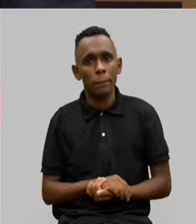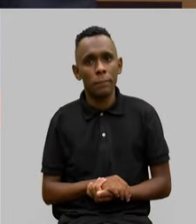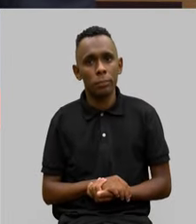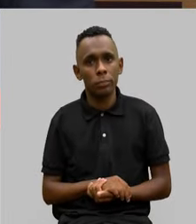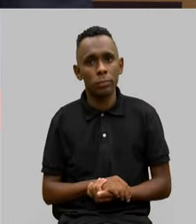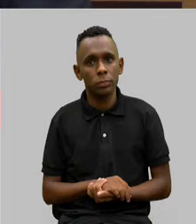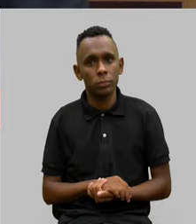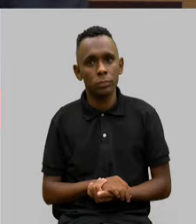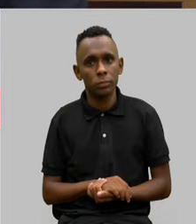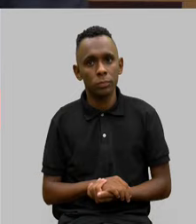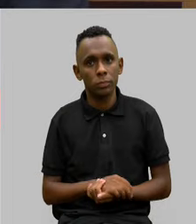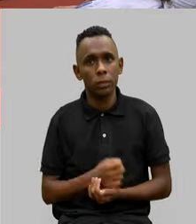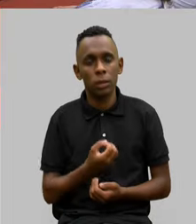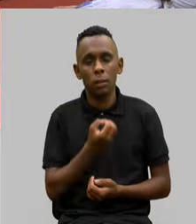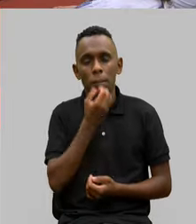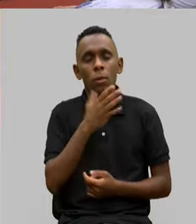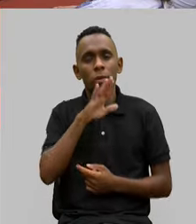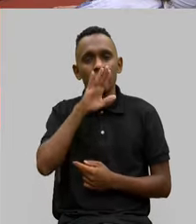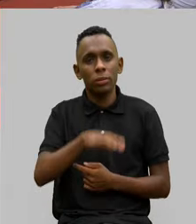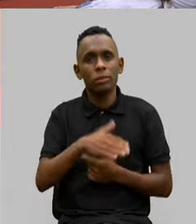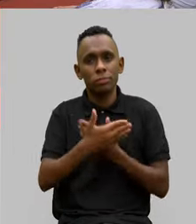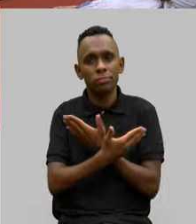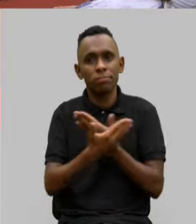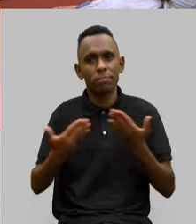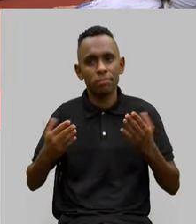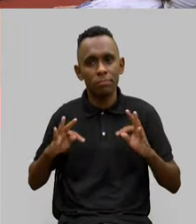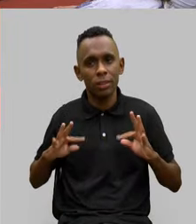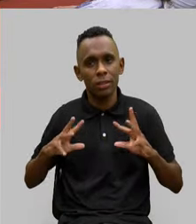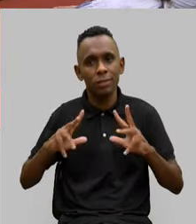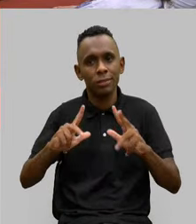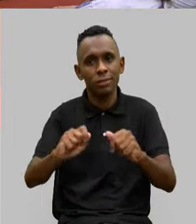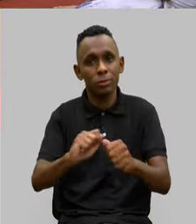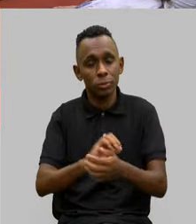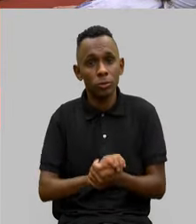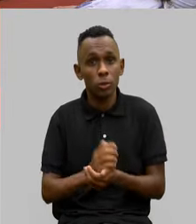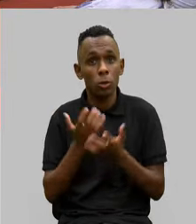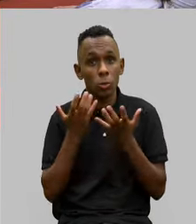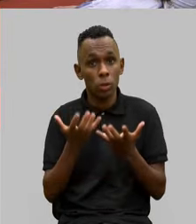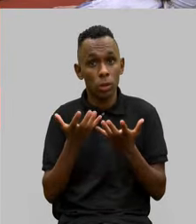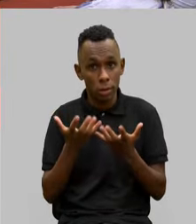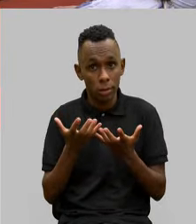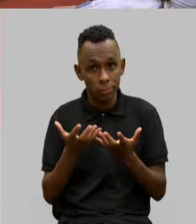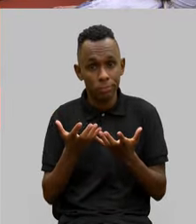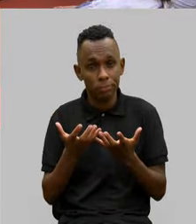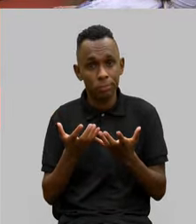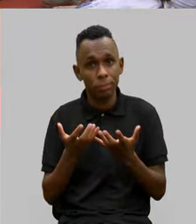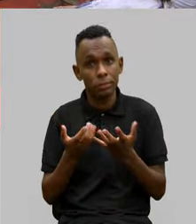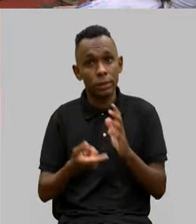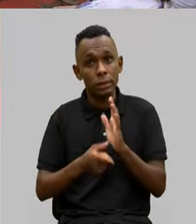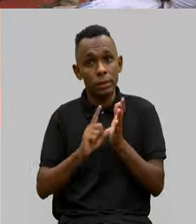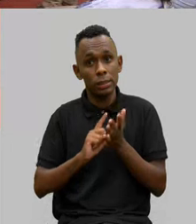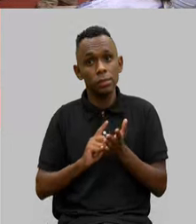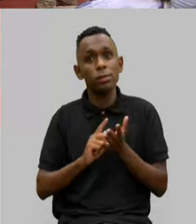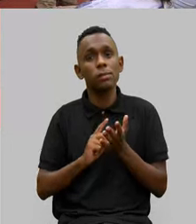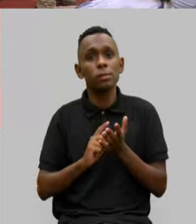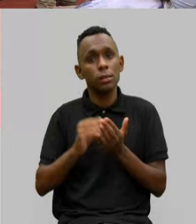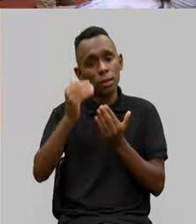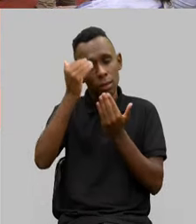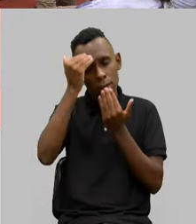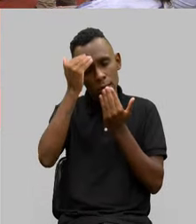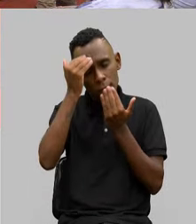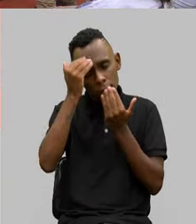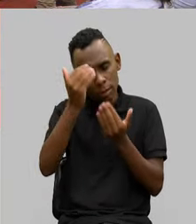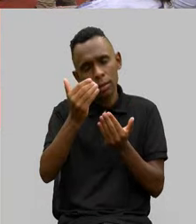apresentação Boa tarde a todas e a todos eu queria eh antes de qualquer coisa